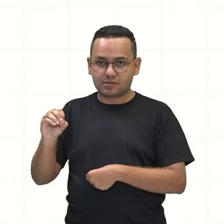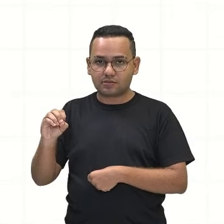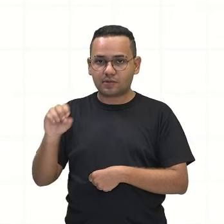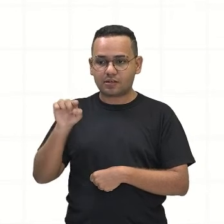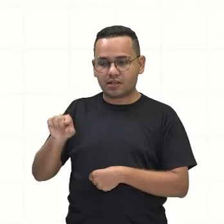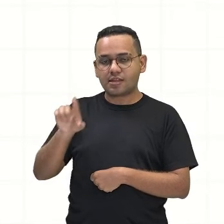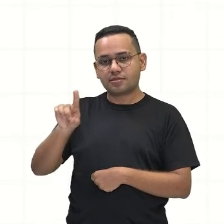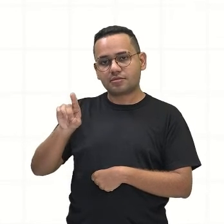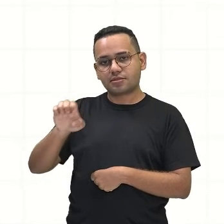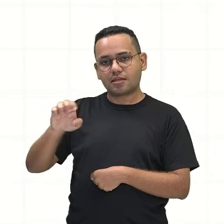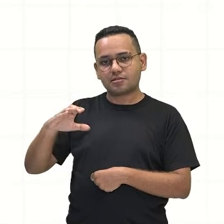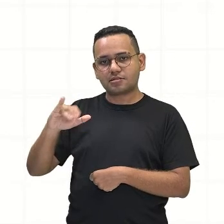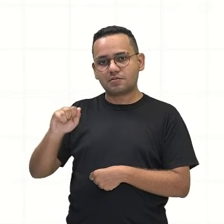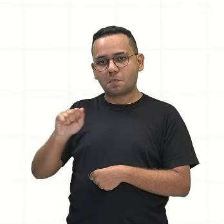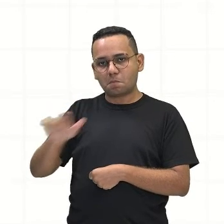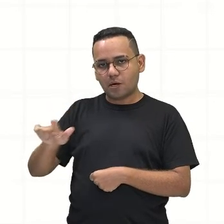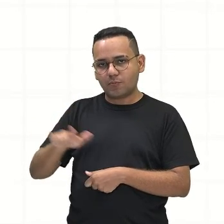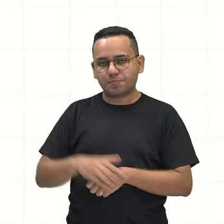0,60,